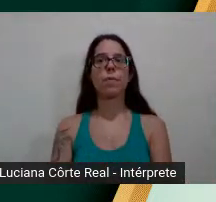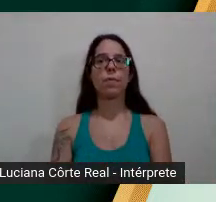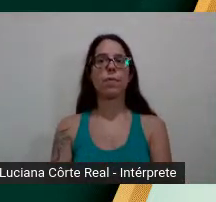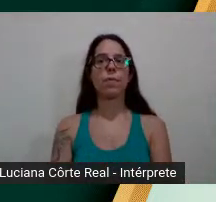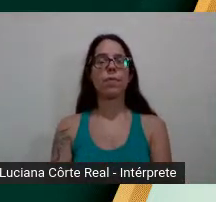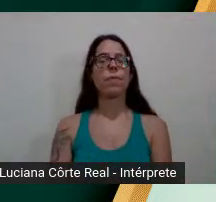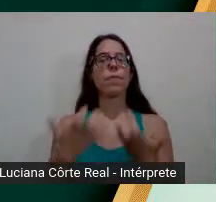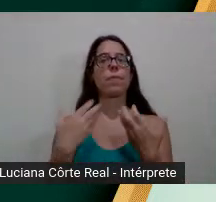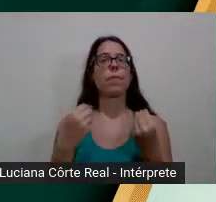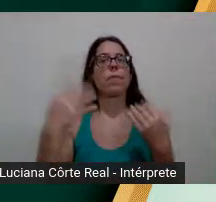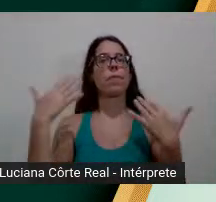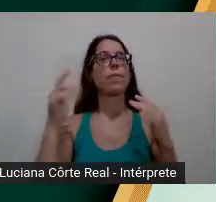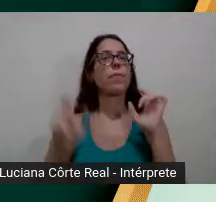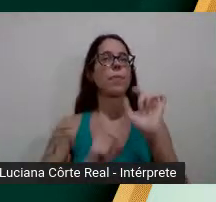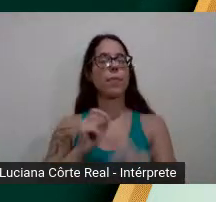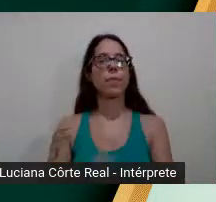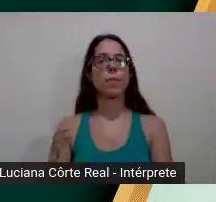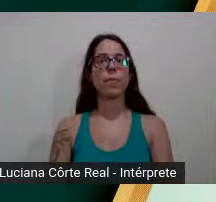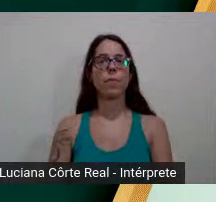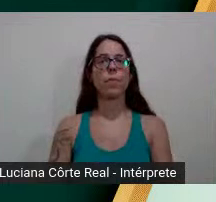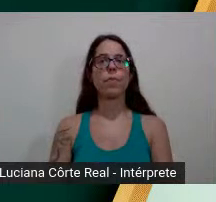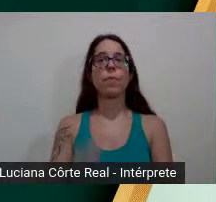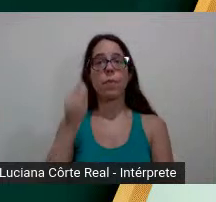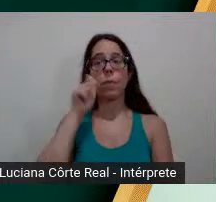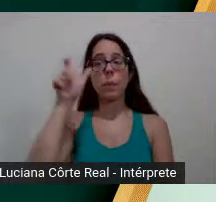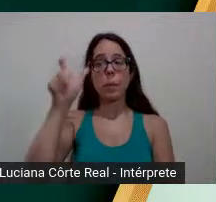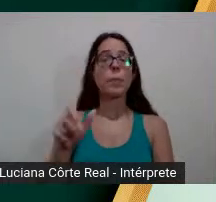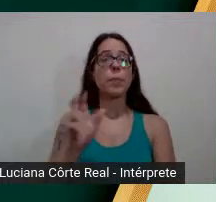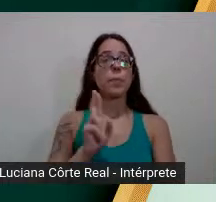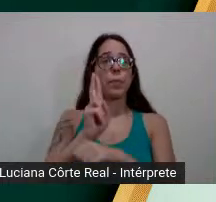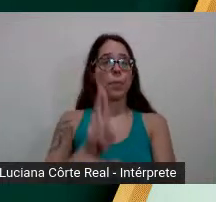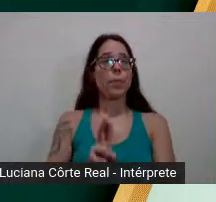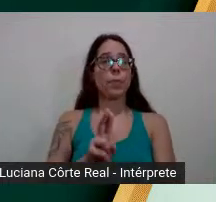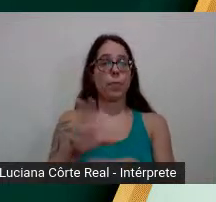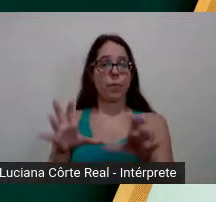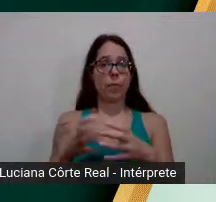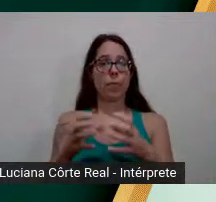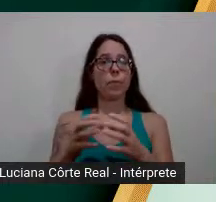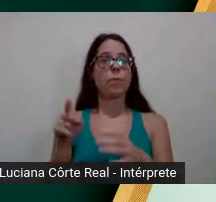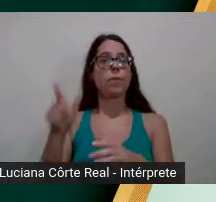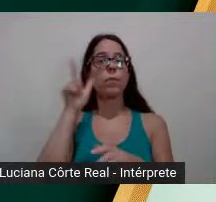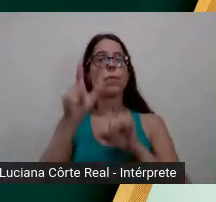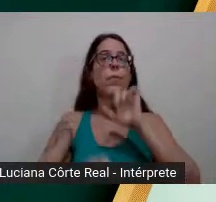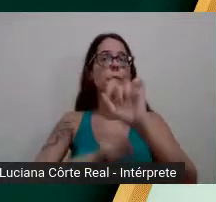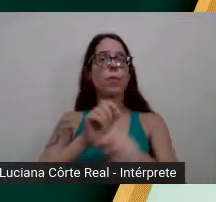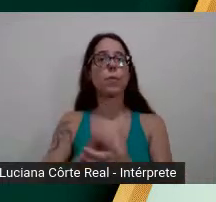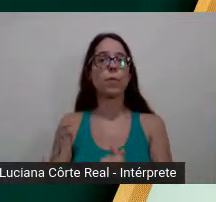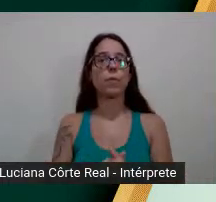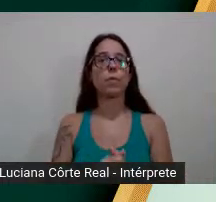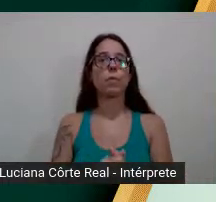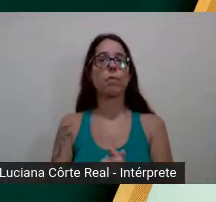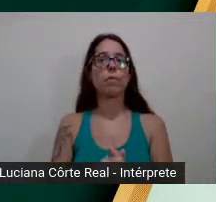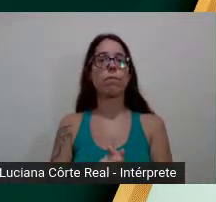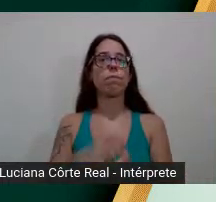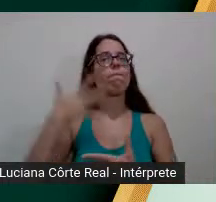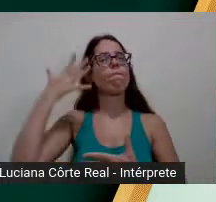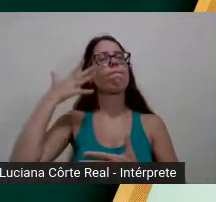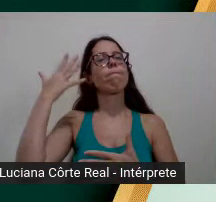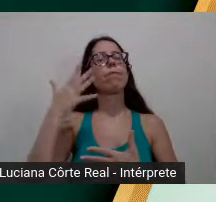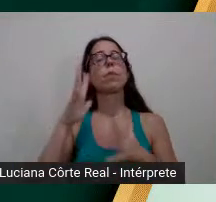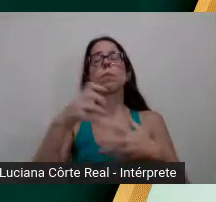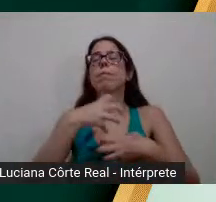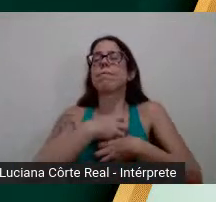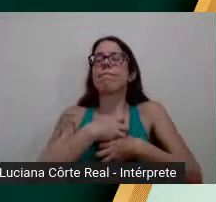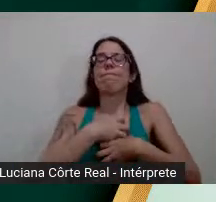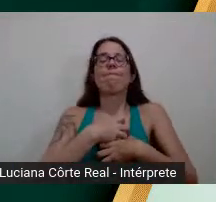Queria parabenizar a oradora que conseguiu tocar o coração de todos, lembrar as trajetórias.